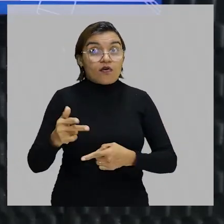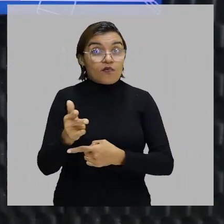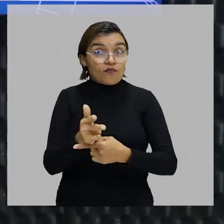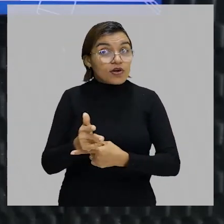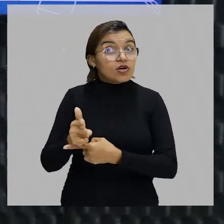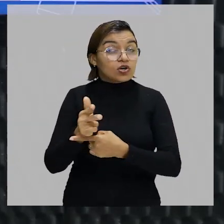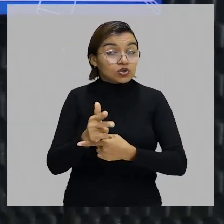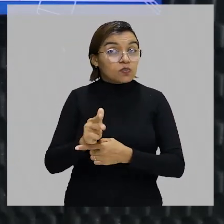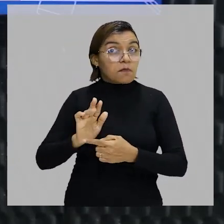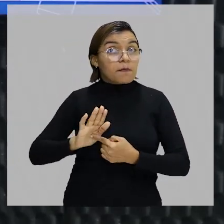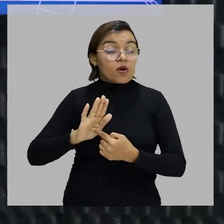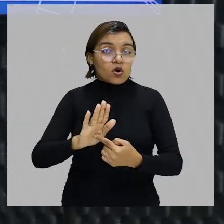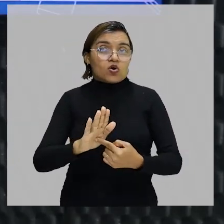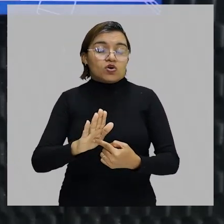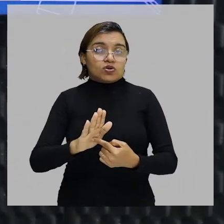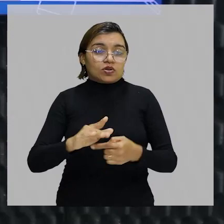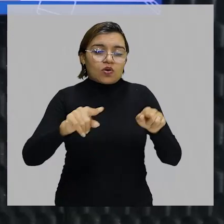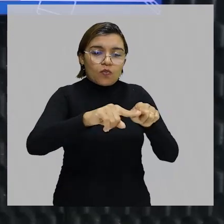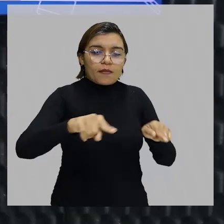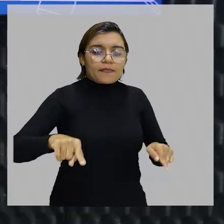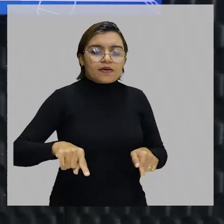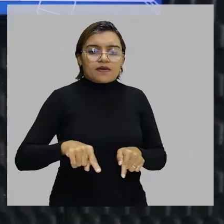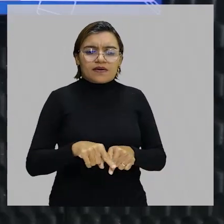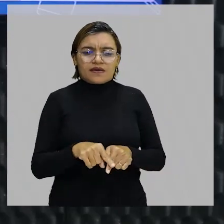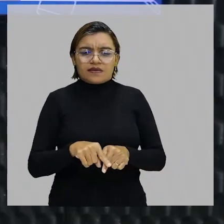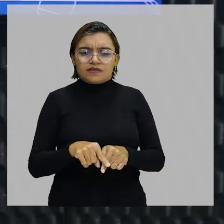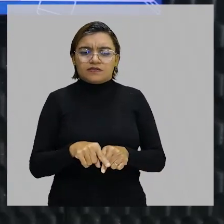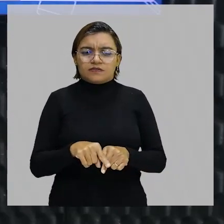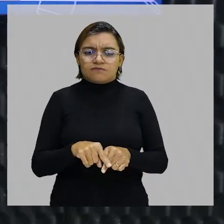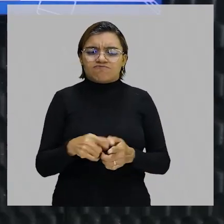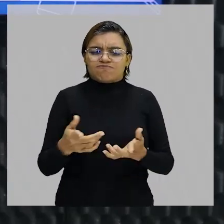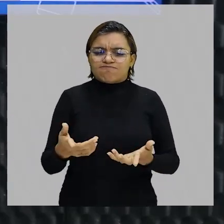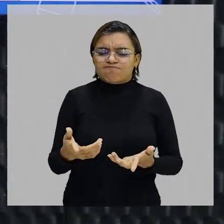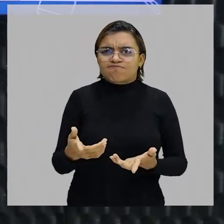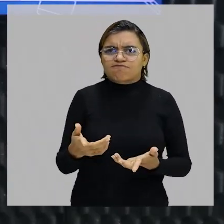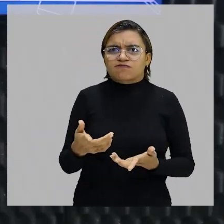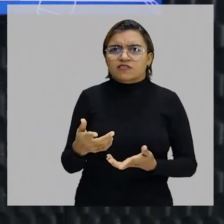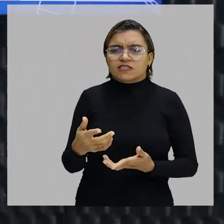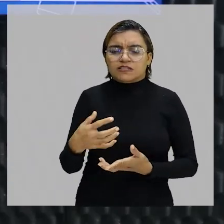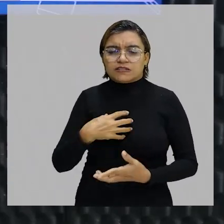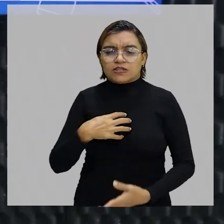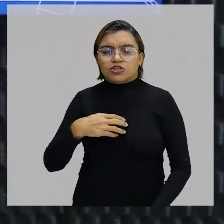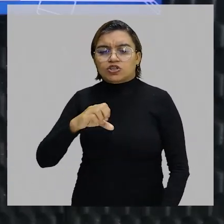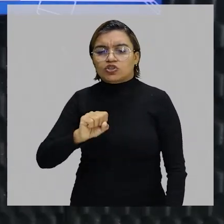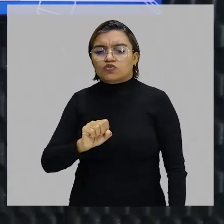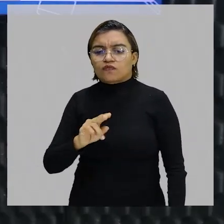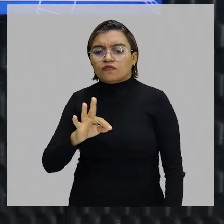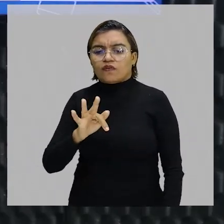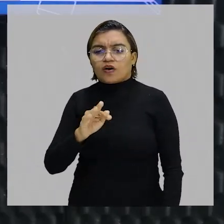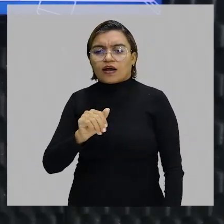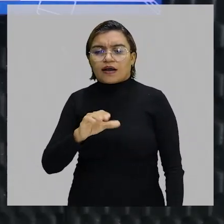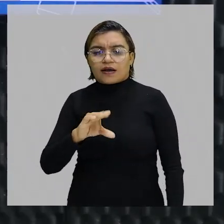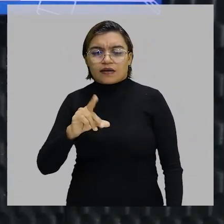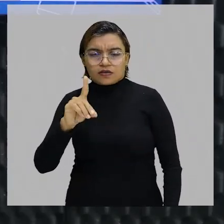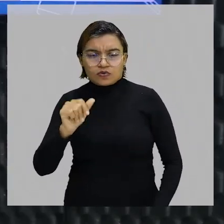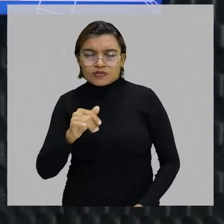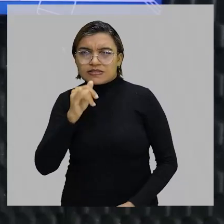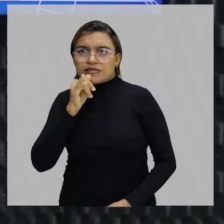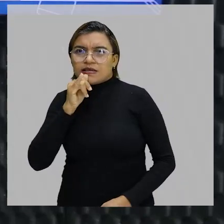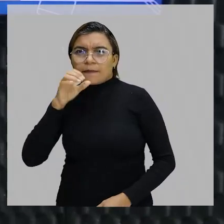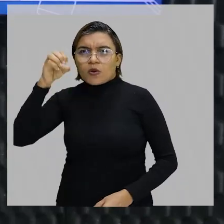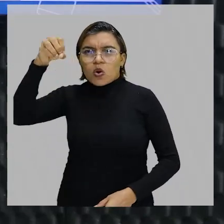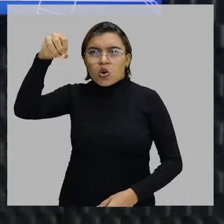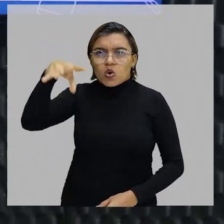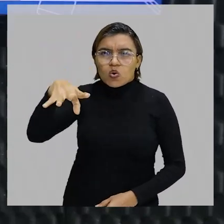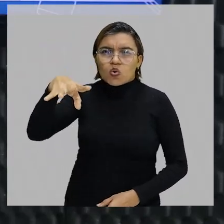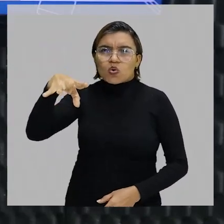está num ambiente sufocante. Né? É até o nome de uma banda de rock também alemã. Esse sufoco tem a ver com luz,